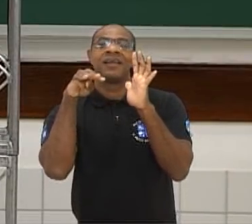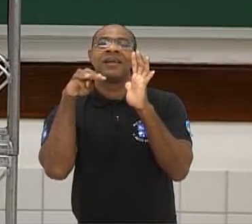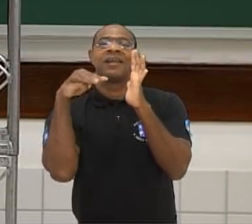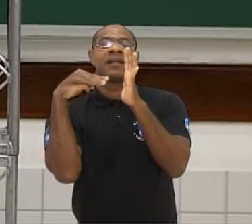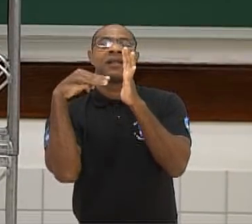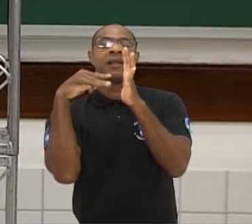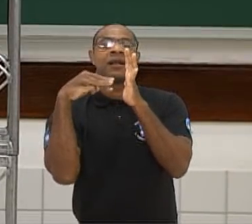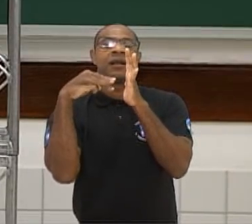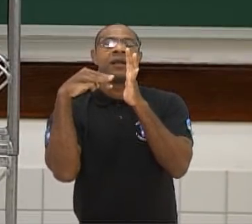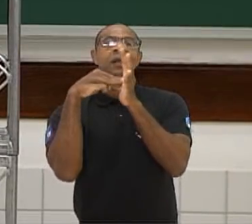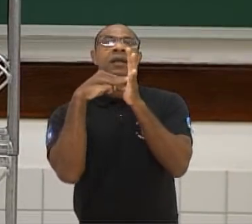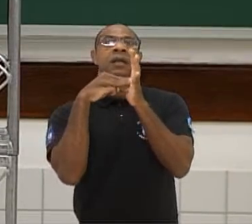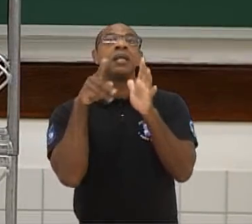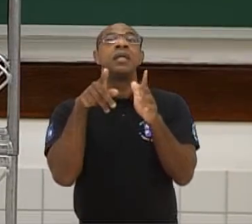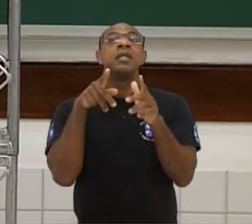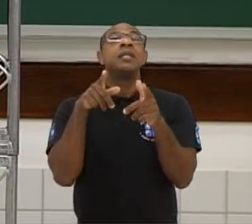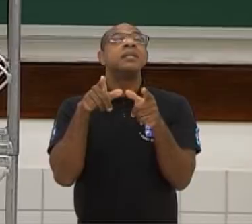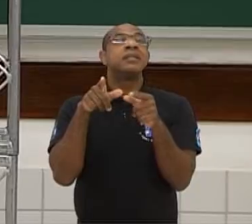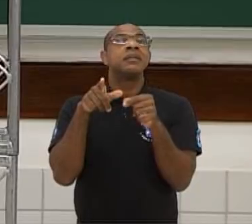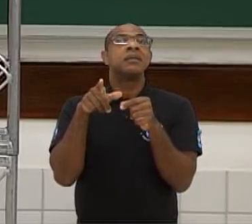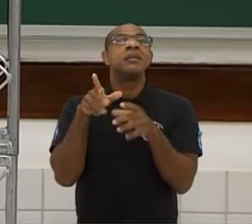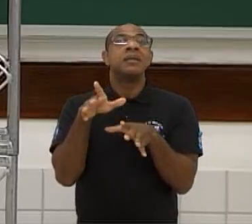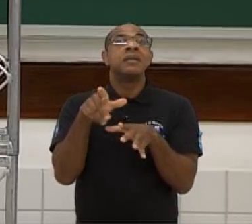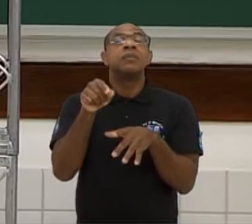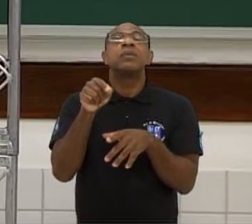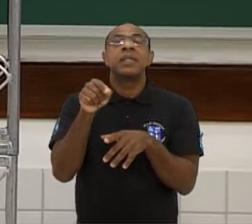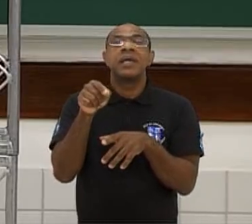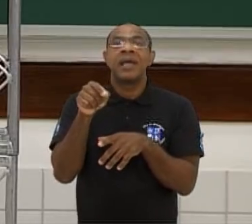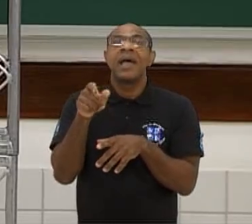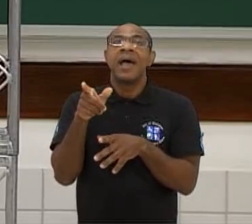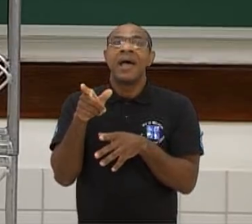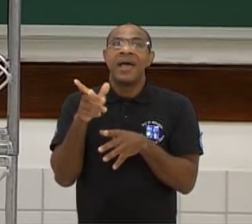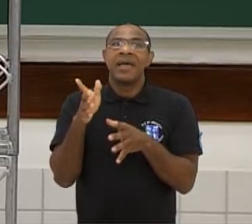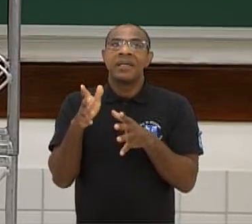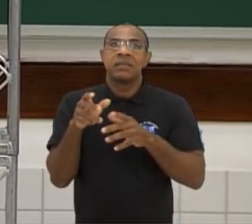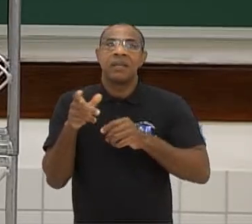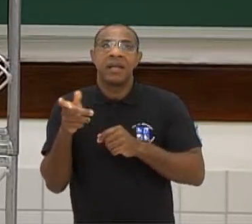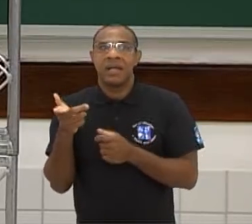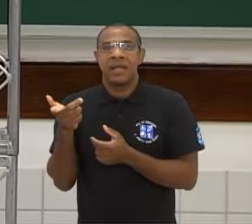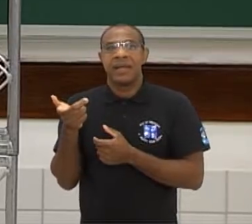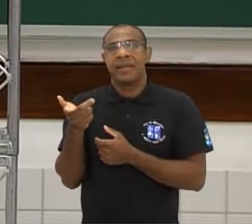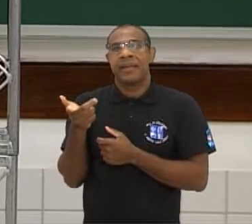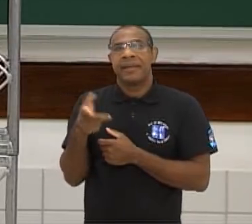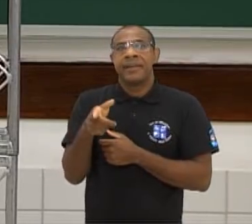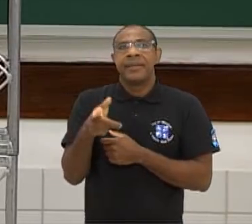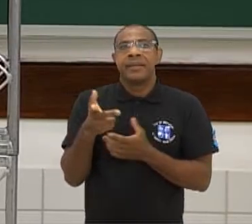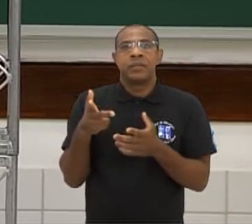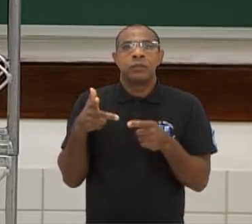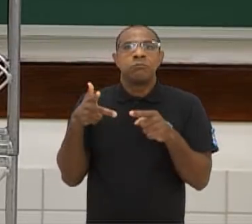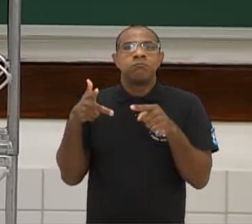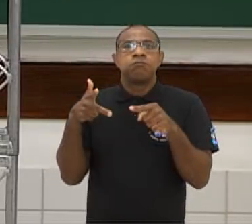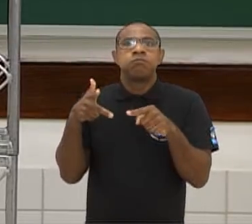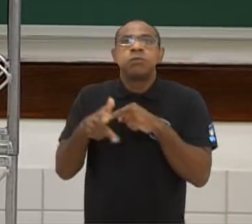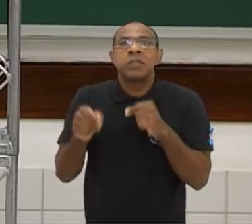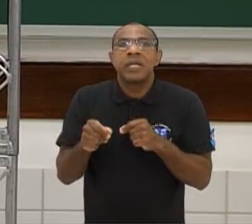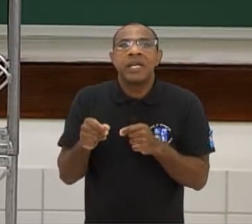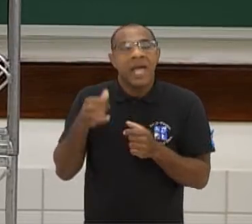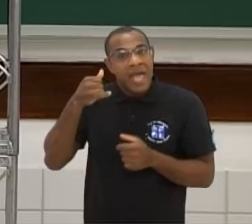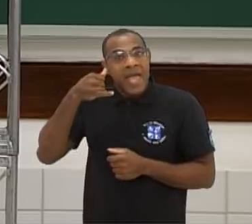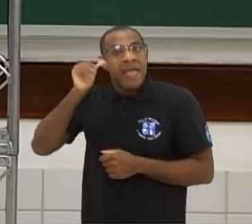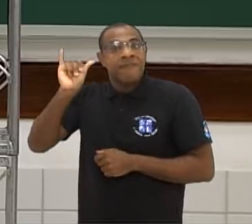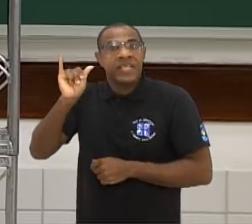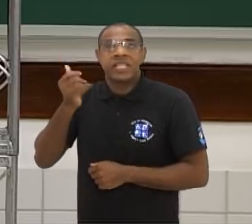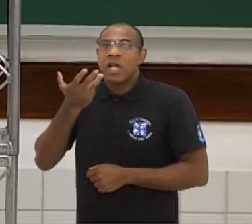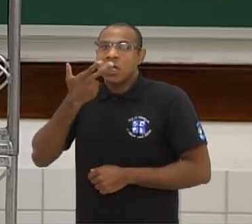por exemplo, que uma criança vá lá e coloque de qualquer jeito um clipes ou alguma coisa que